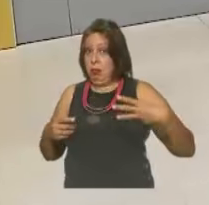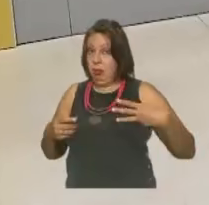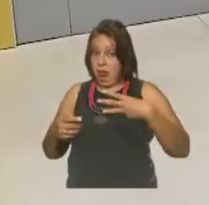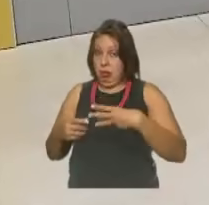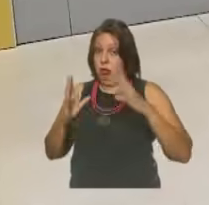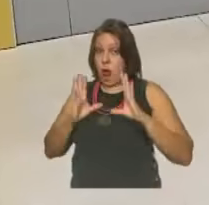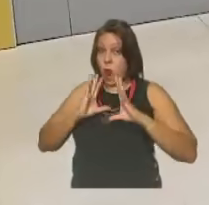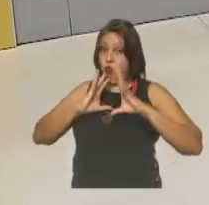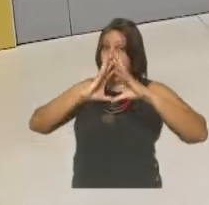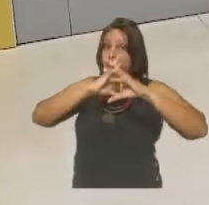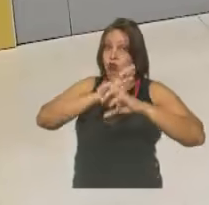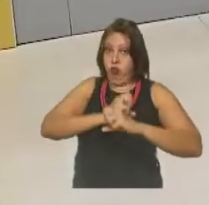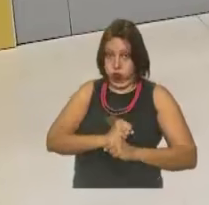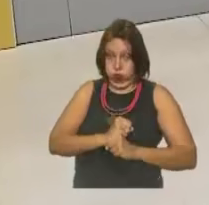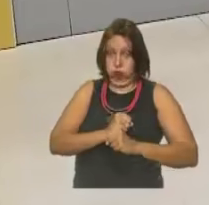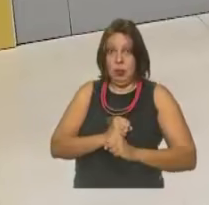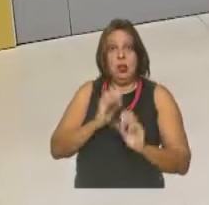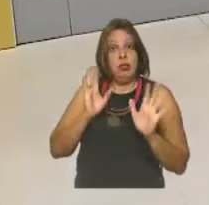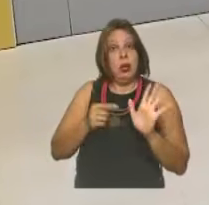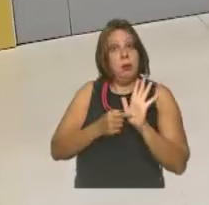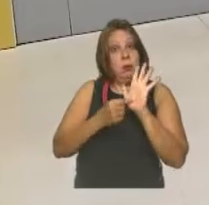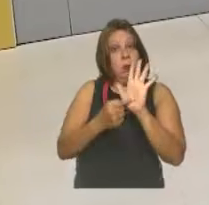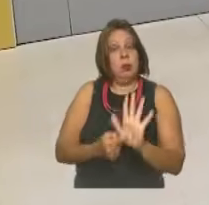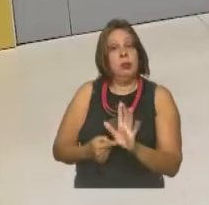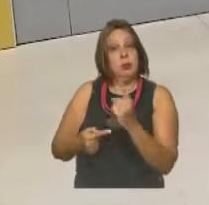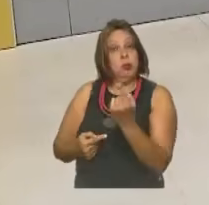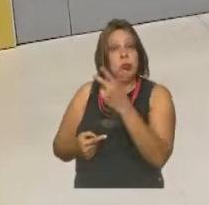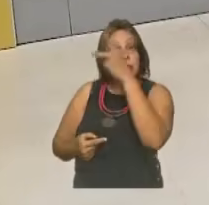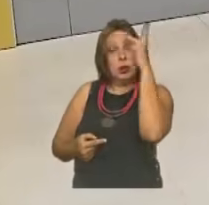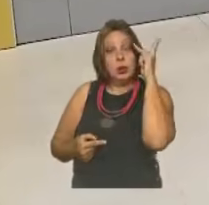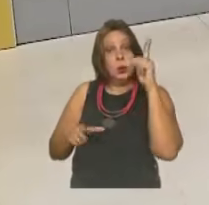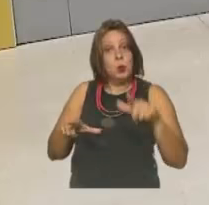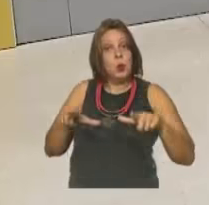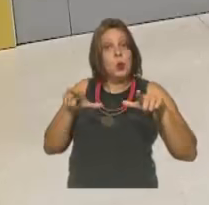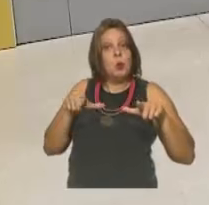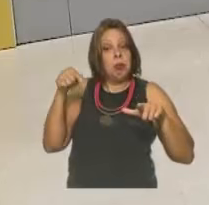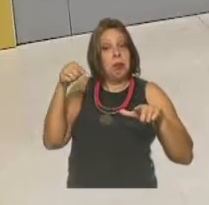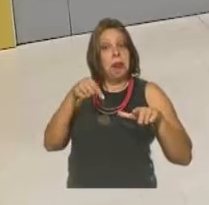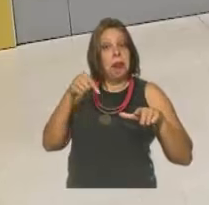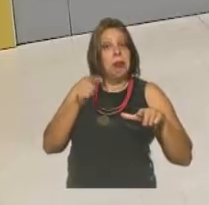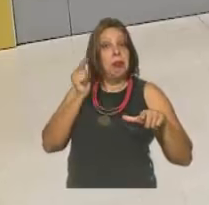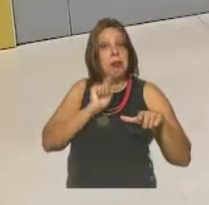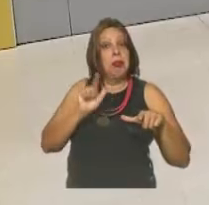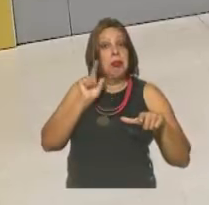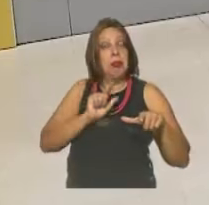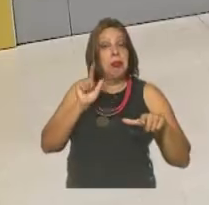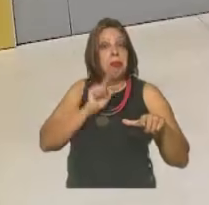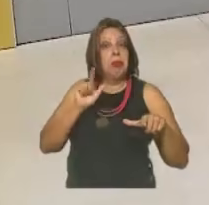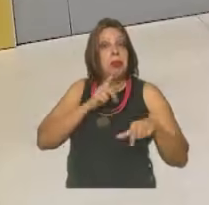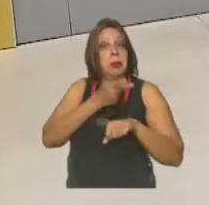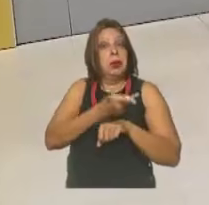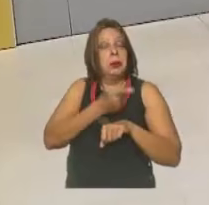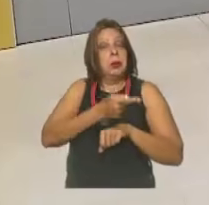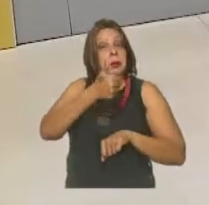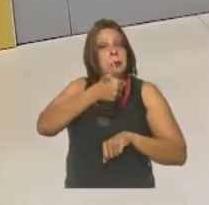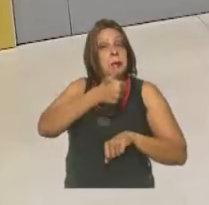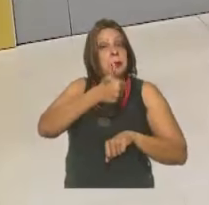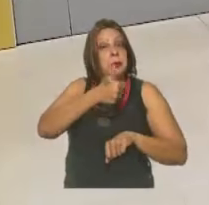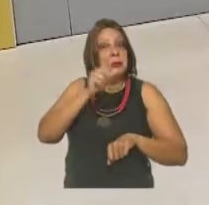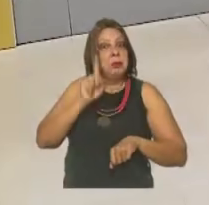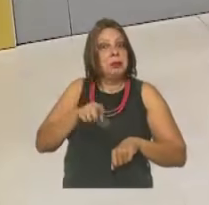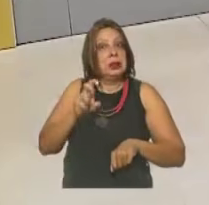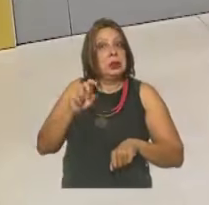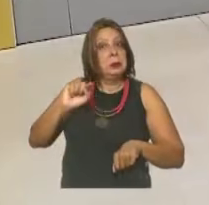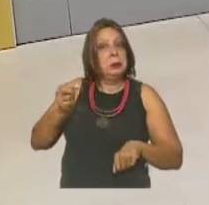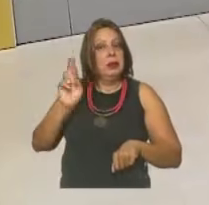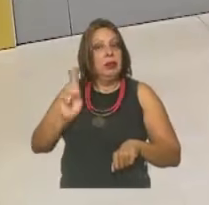bolinhas sorteadas e ó, já aparece um título aí, um certificado com chances de levar o nosso primeiro prêmio de 5 mil